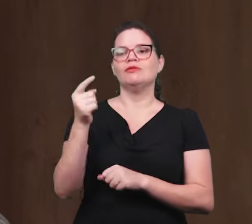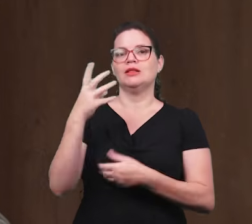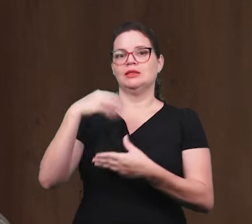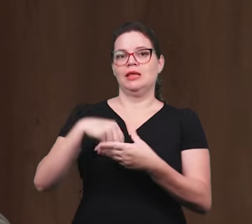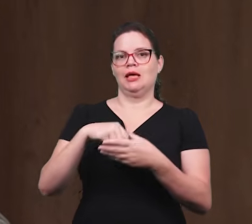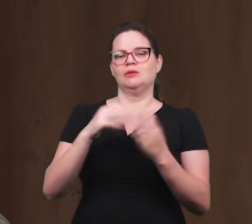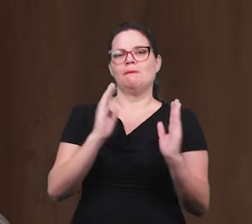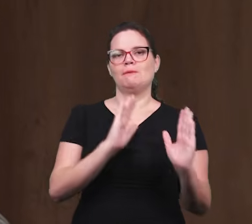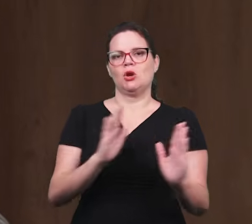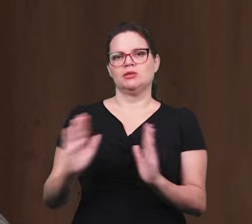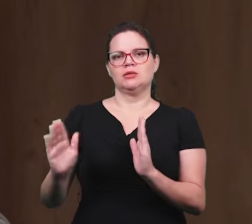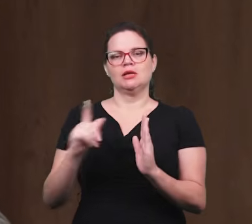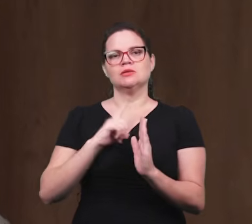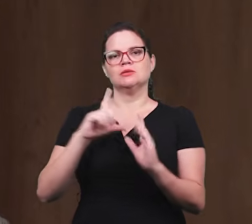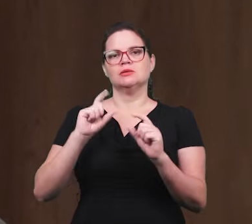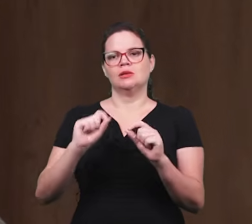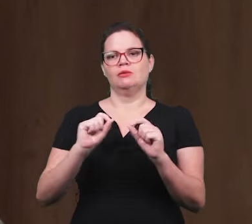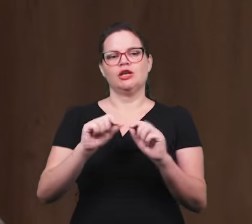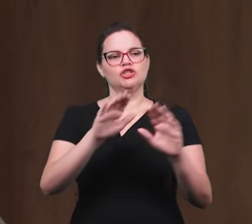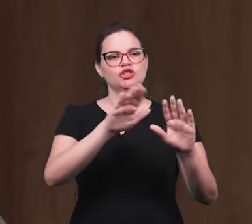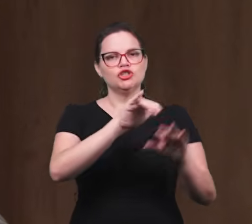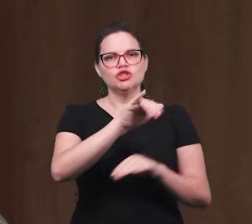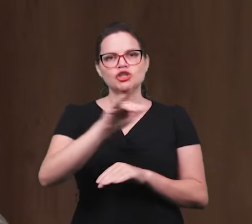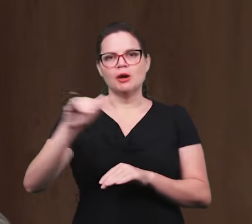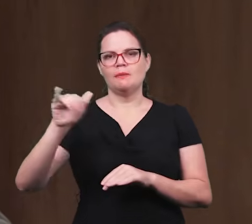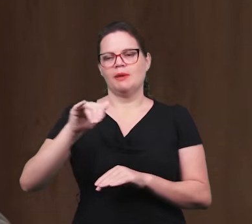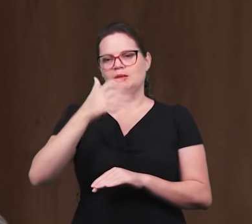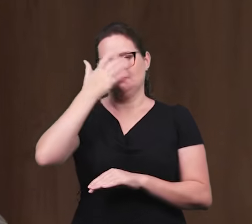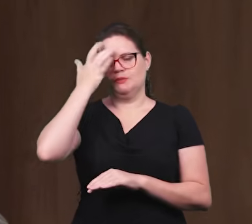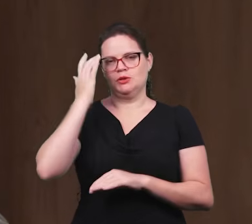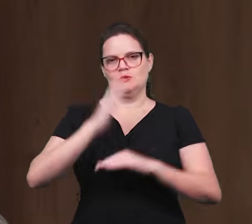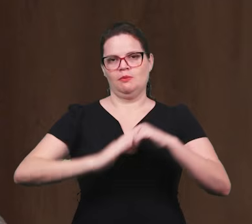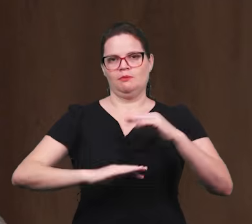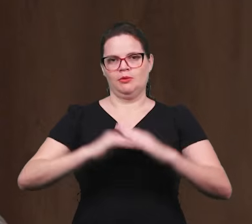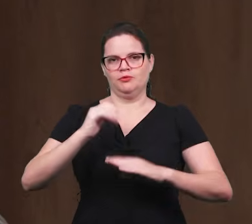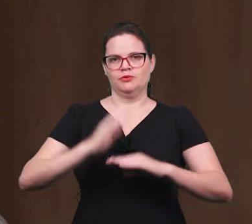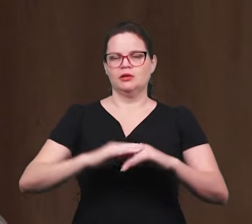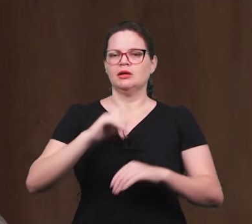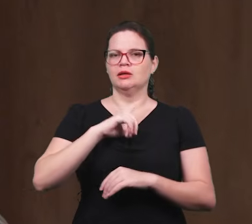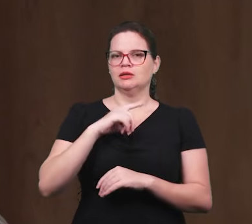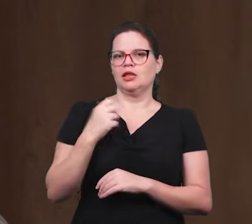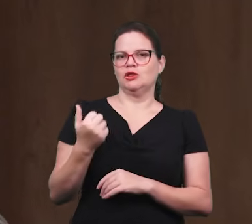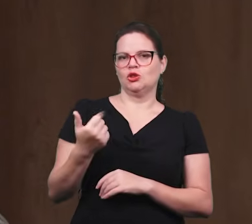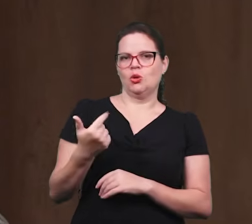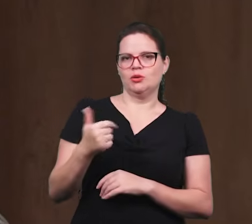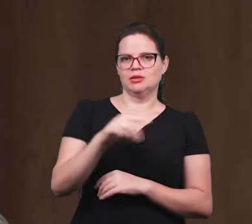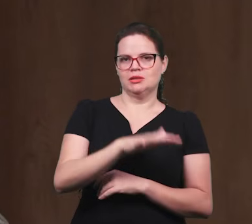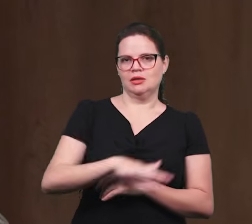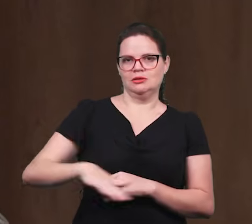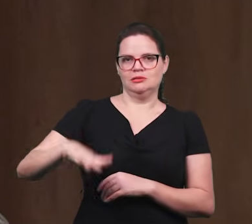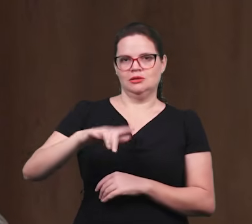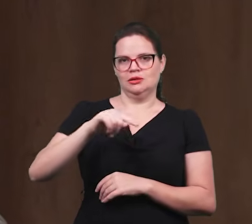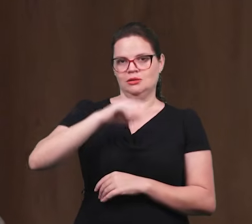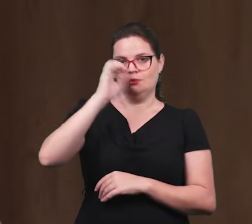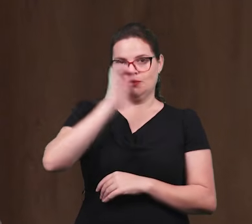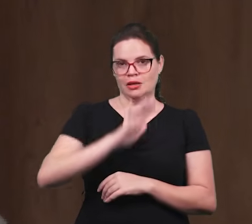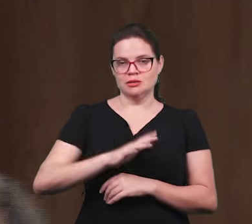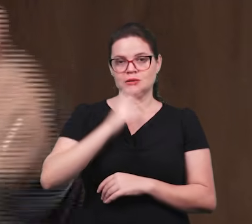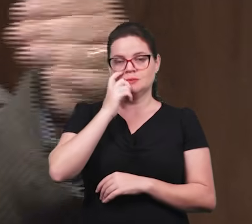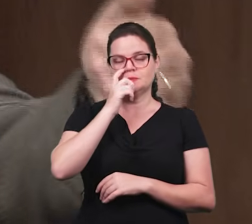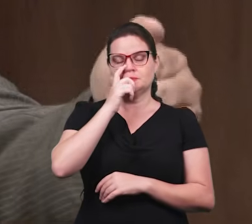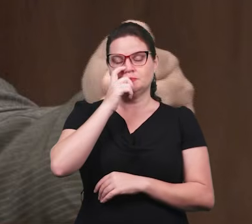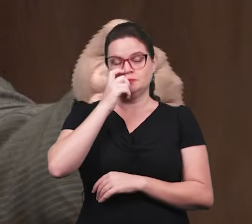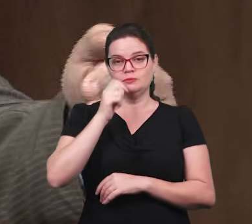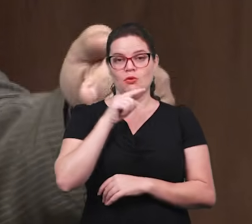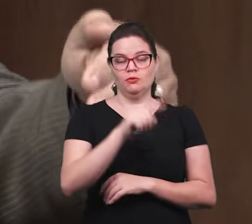de convocação de cada uma das 12 regiões militares do Brasil, e lá tem um processo seletivo, você apresenta o